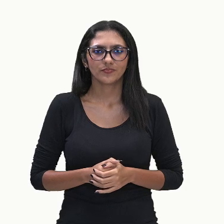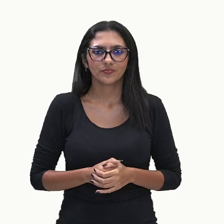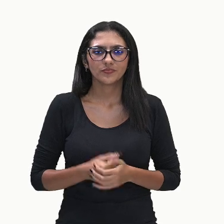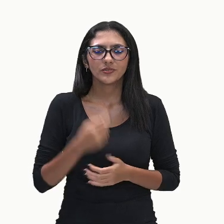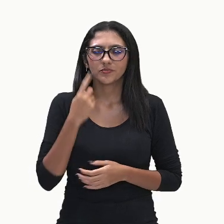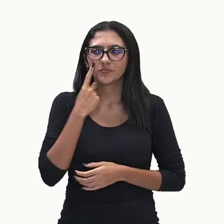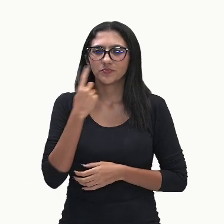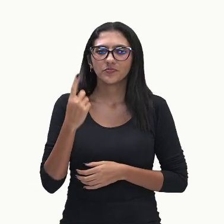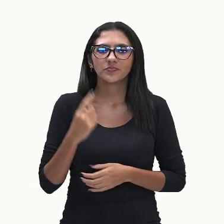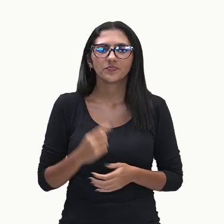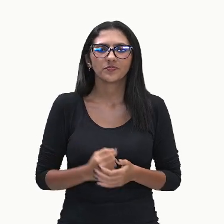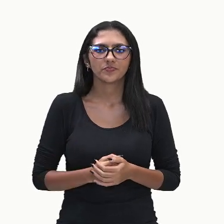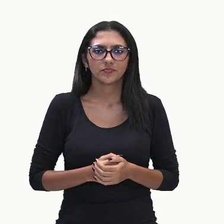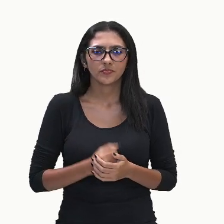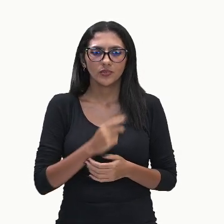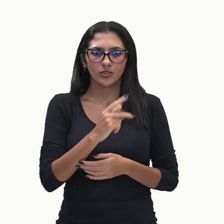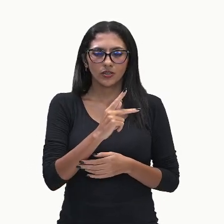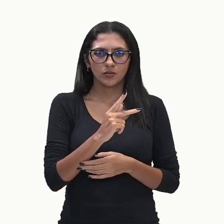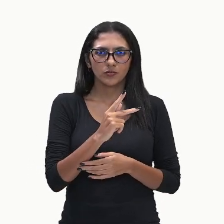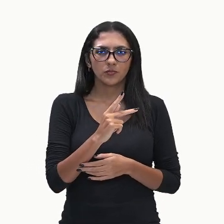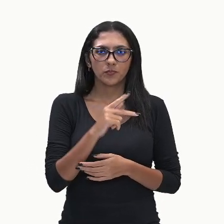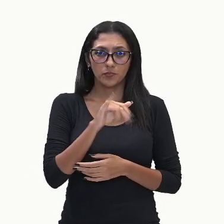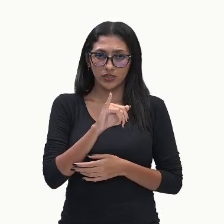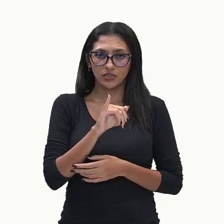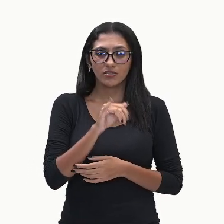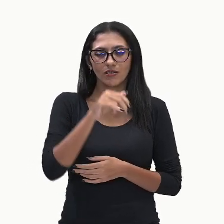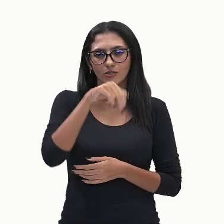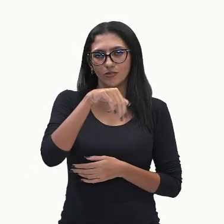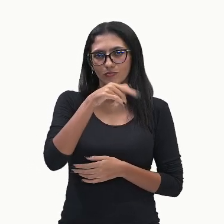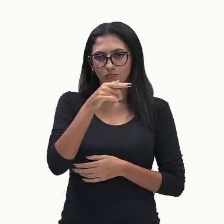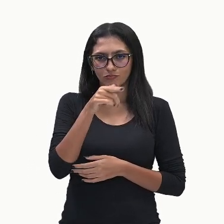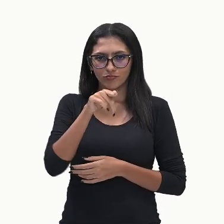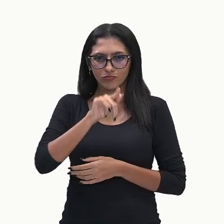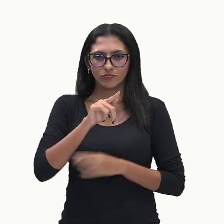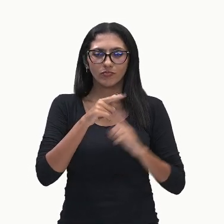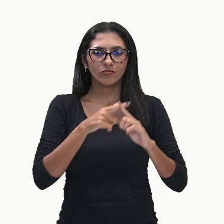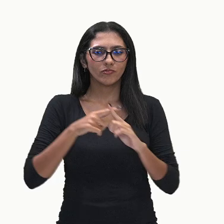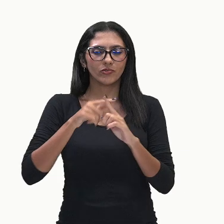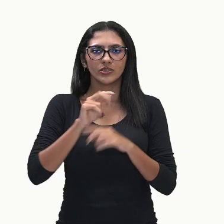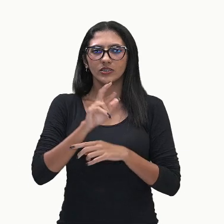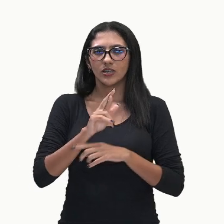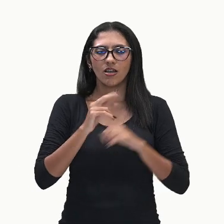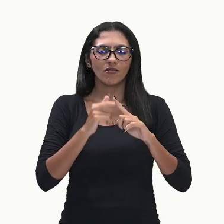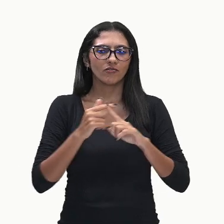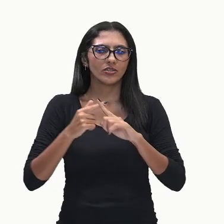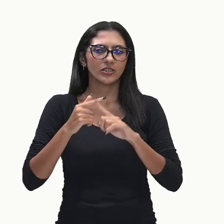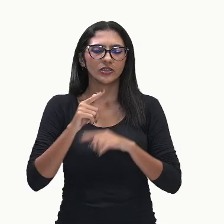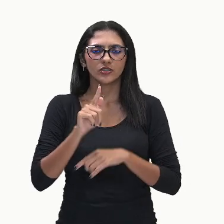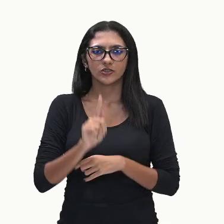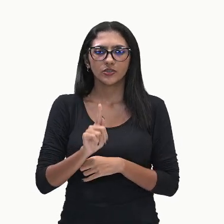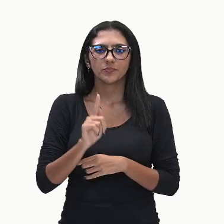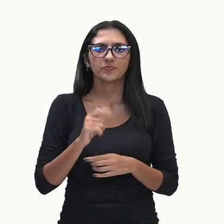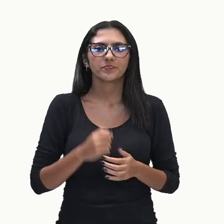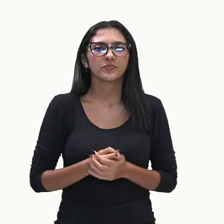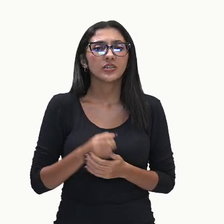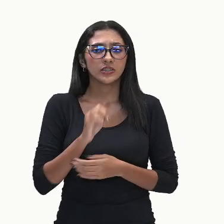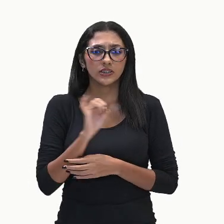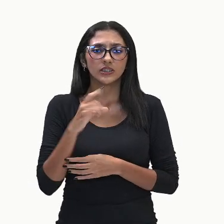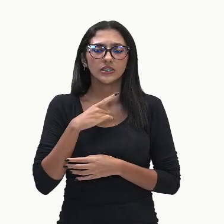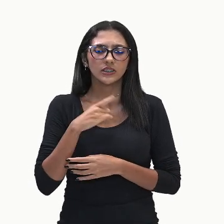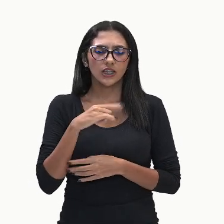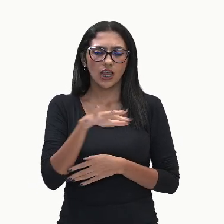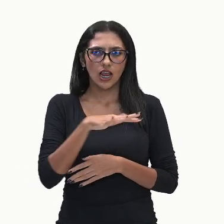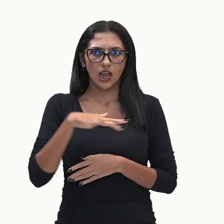a área lateral e a área da base. A área total, como o nome já diz, se é total, eu